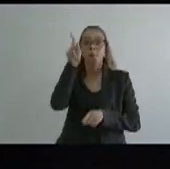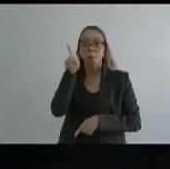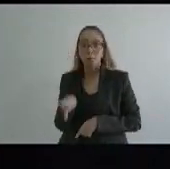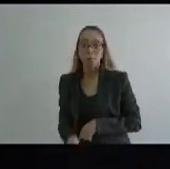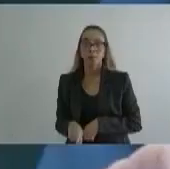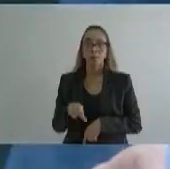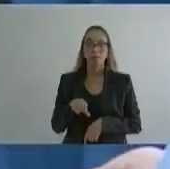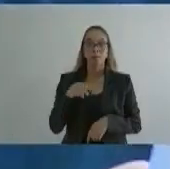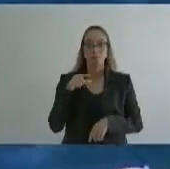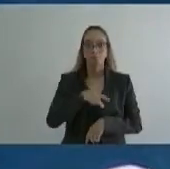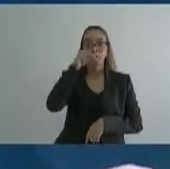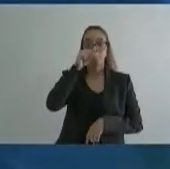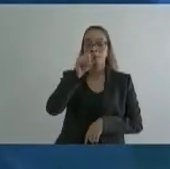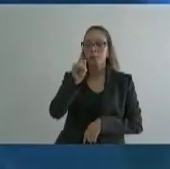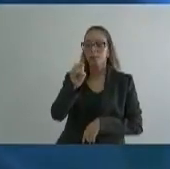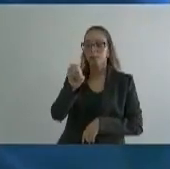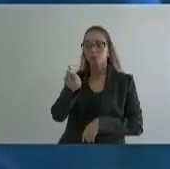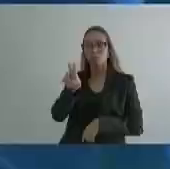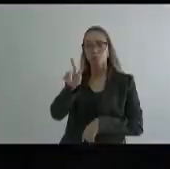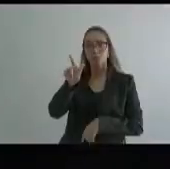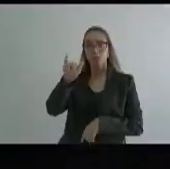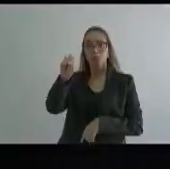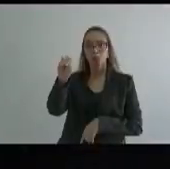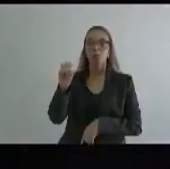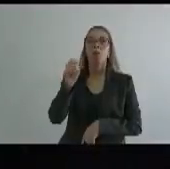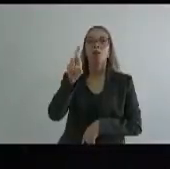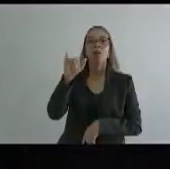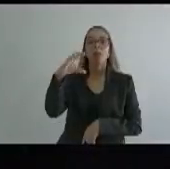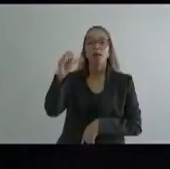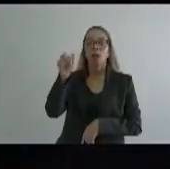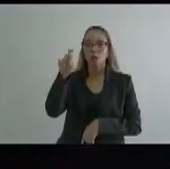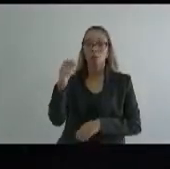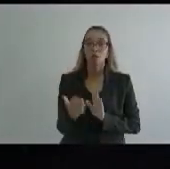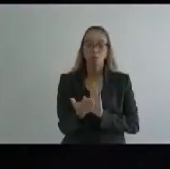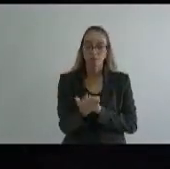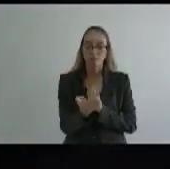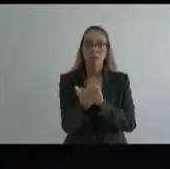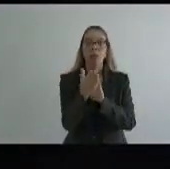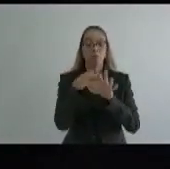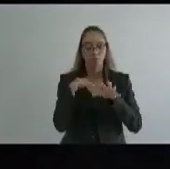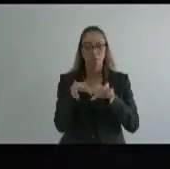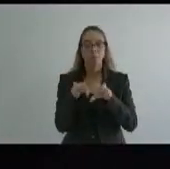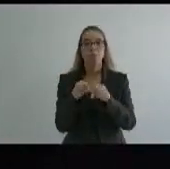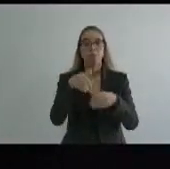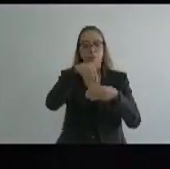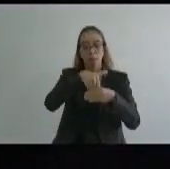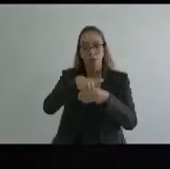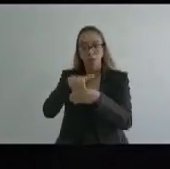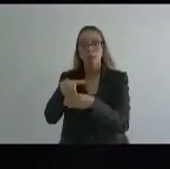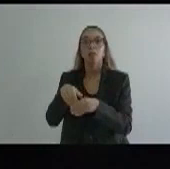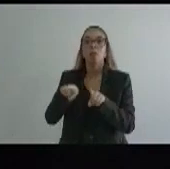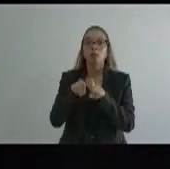conselheiro Sérgio Ricardo. Parabéns pela eleição, parabéns pela sua trajetória demonstrada